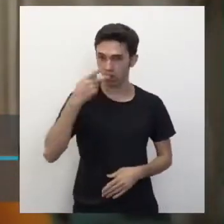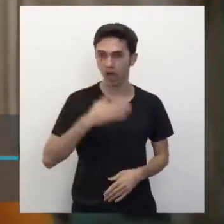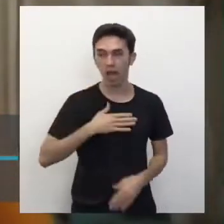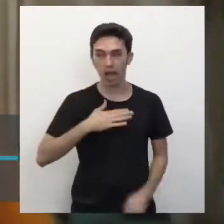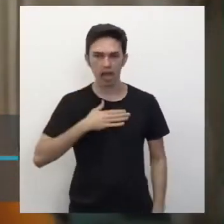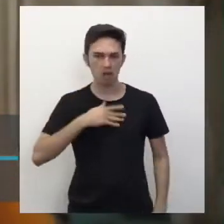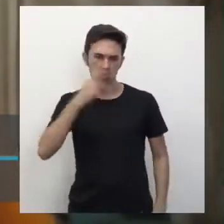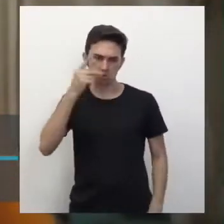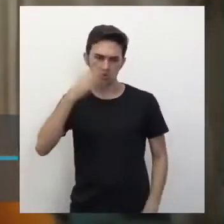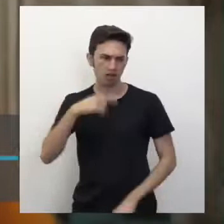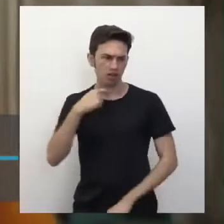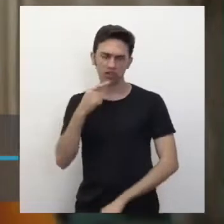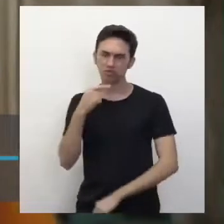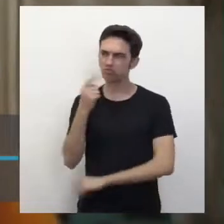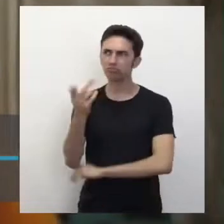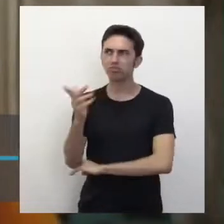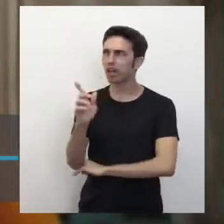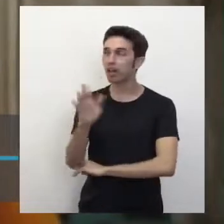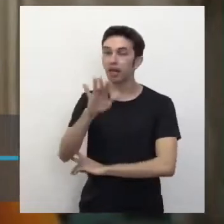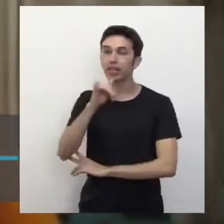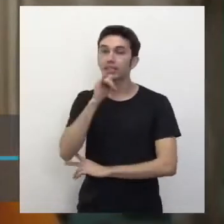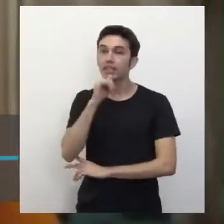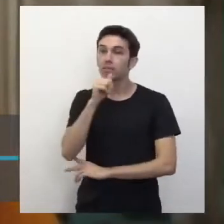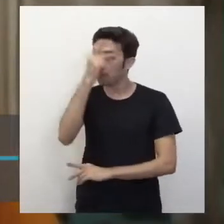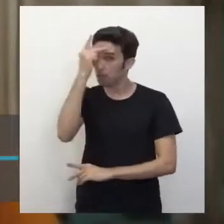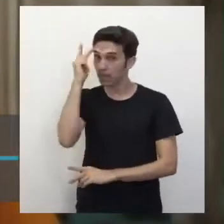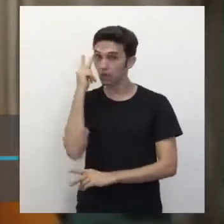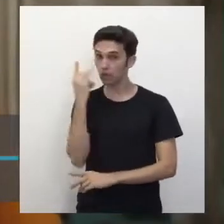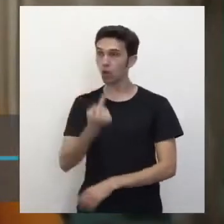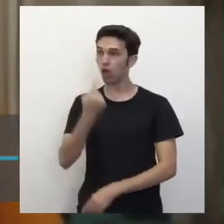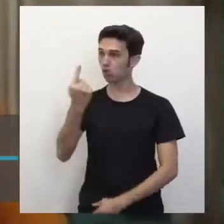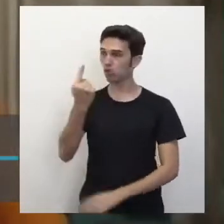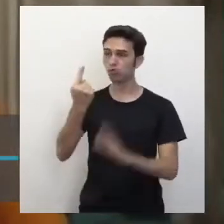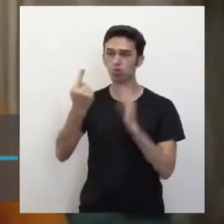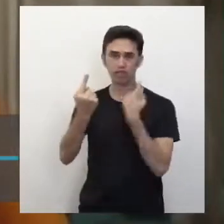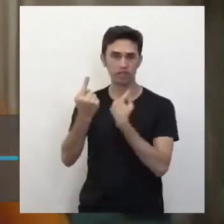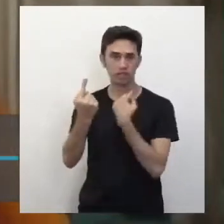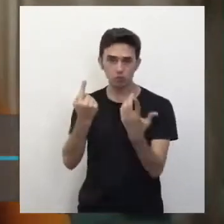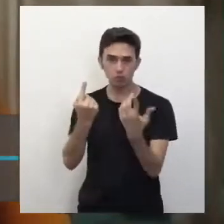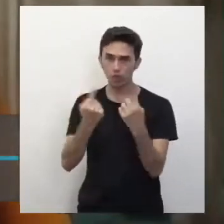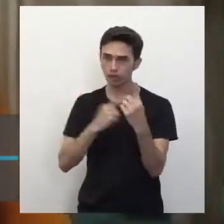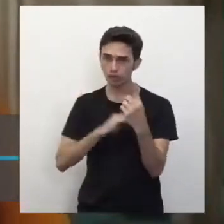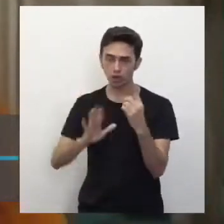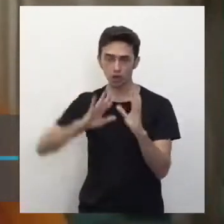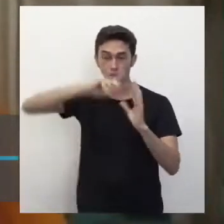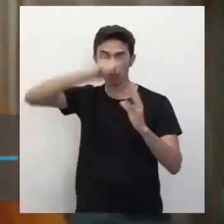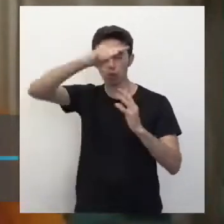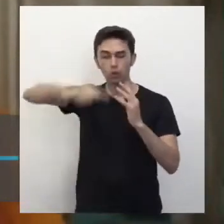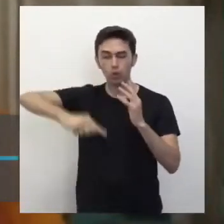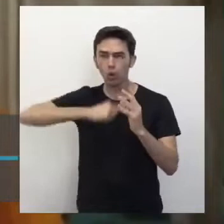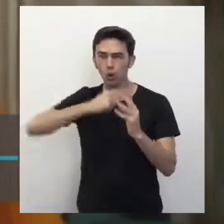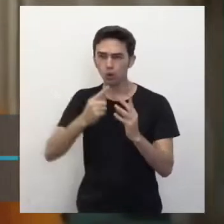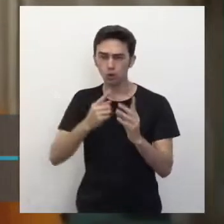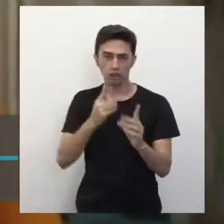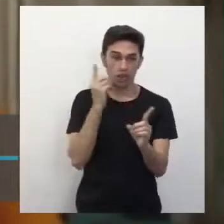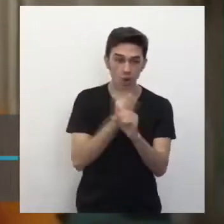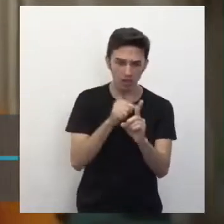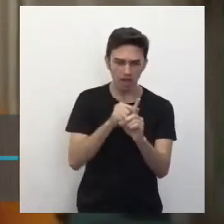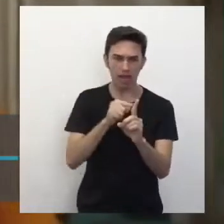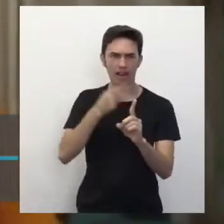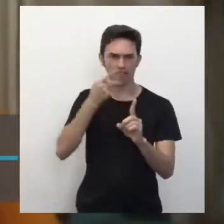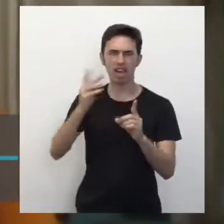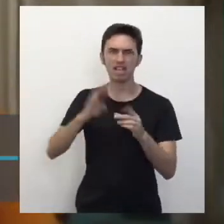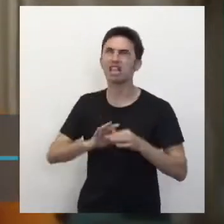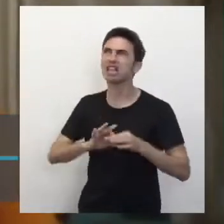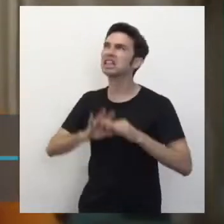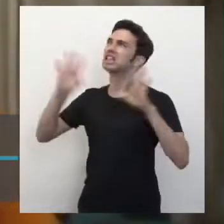Mas isto sou eu. Agora, será que alguém no mundo pode se considerar totalmente livre? O que